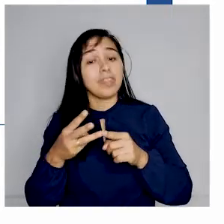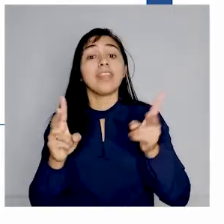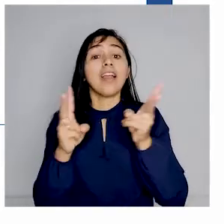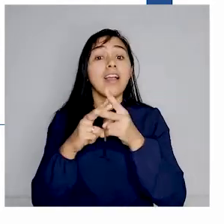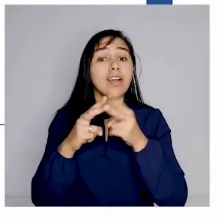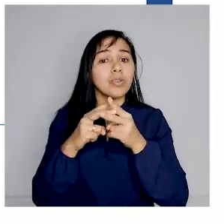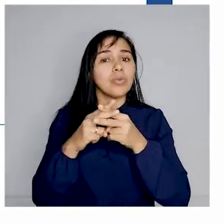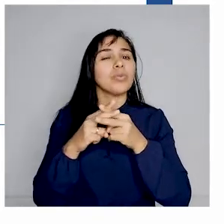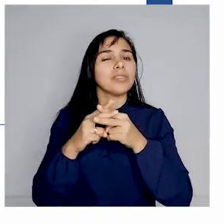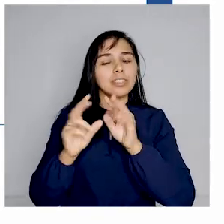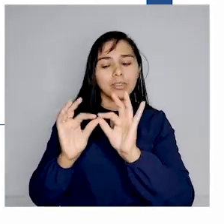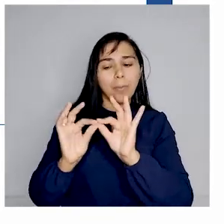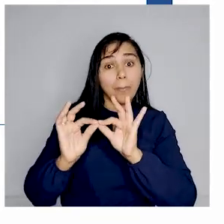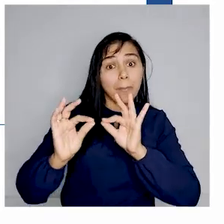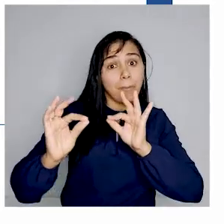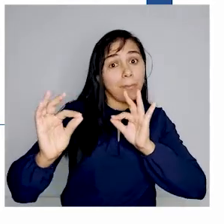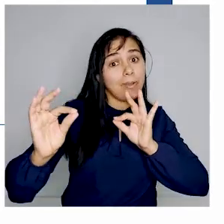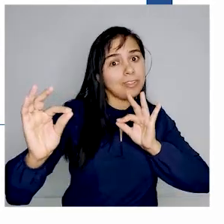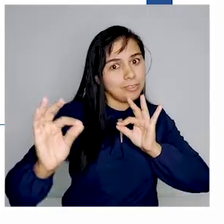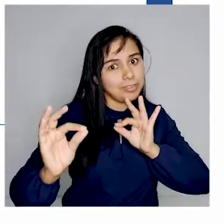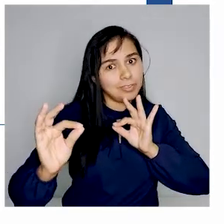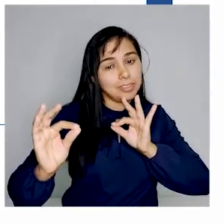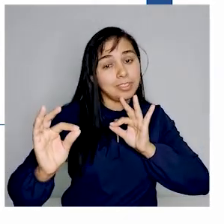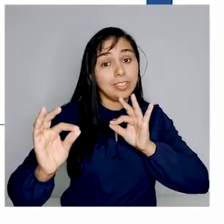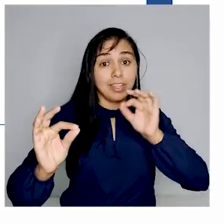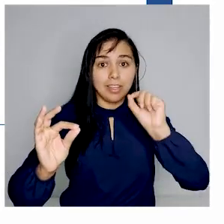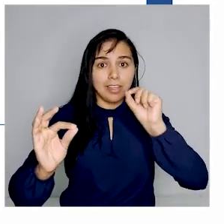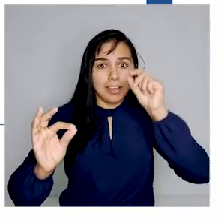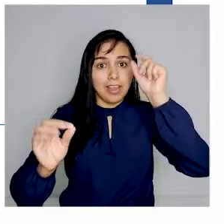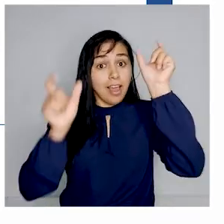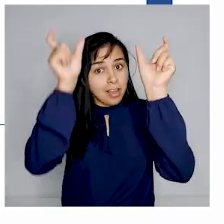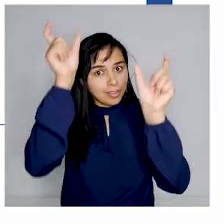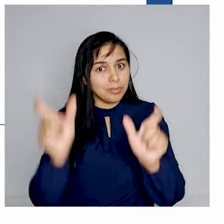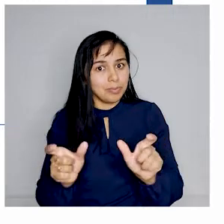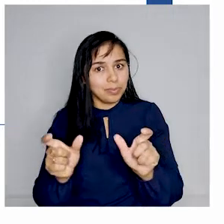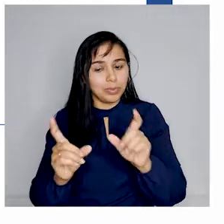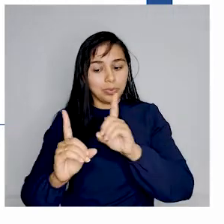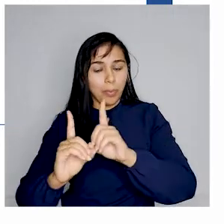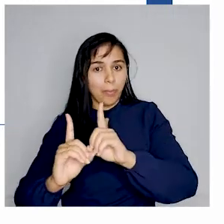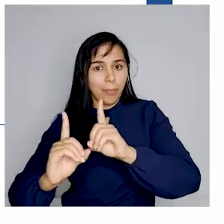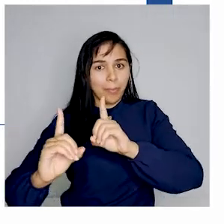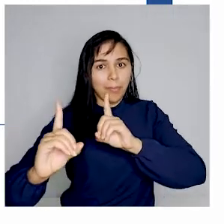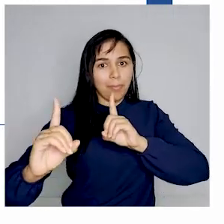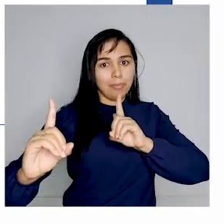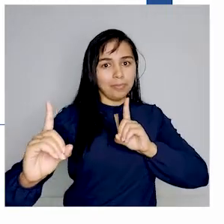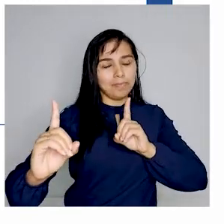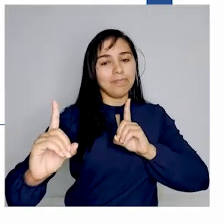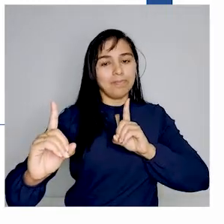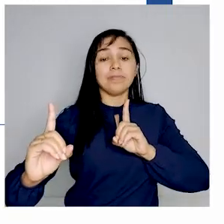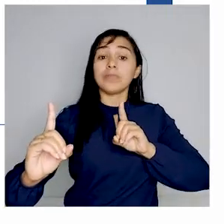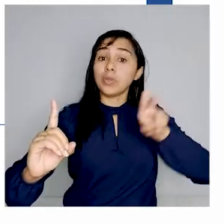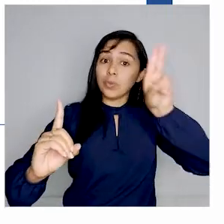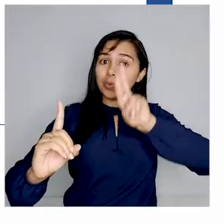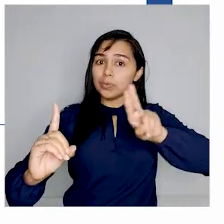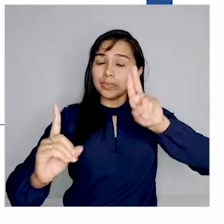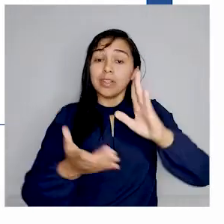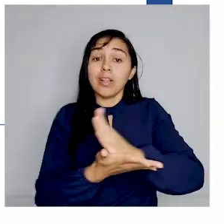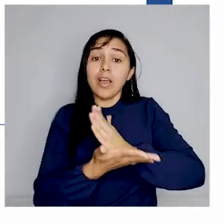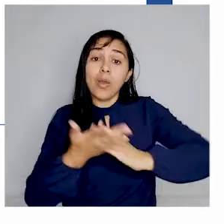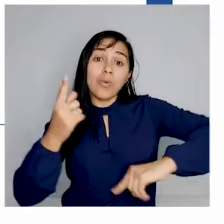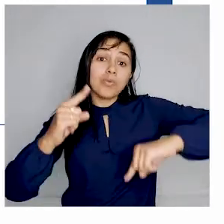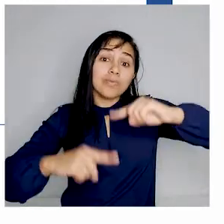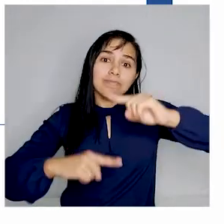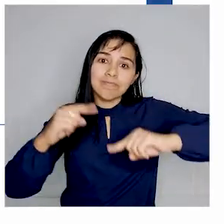lutas segundo a sua longa distância, aonde apresentam características da utilização